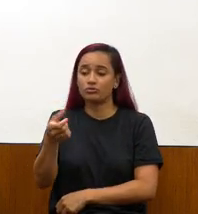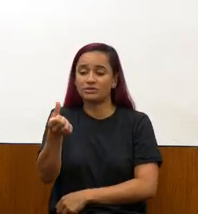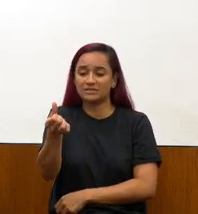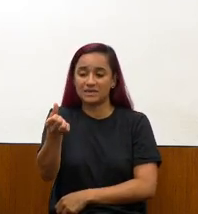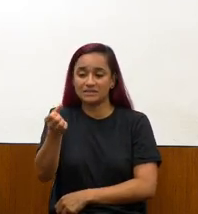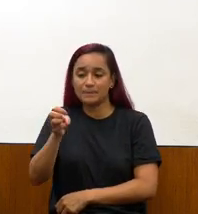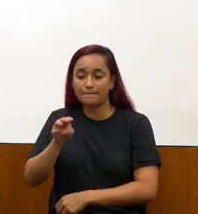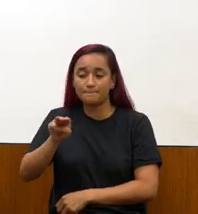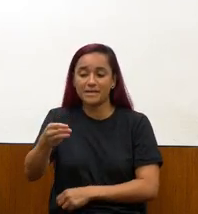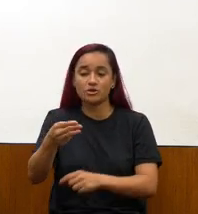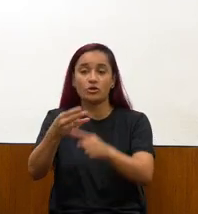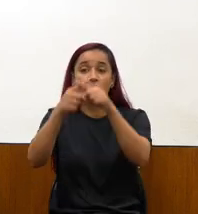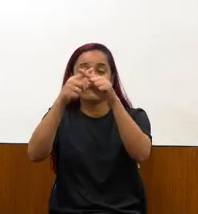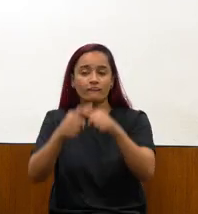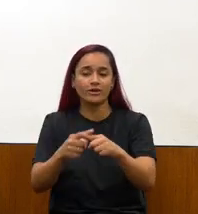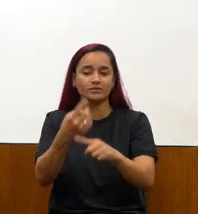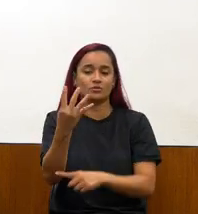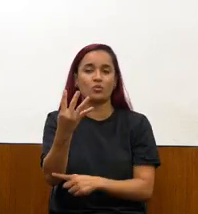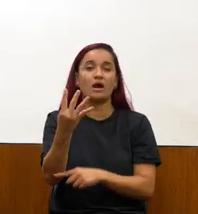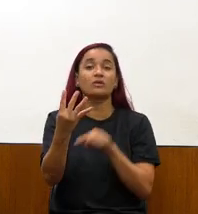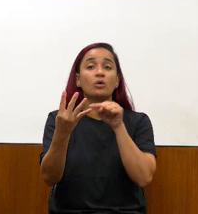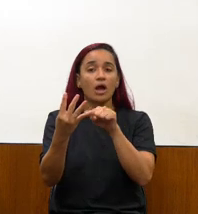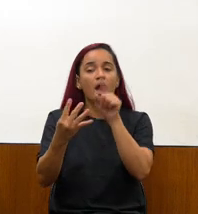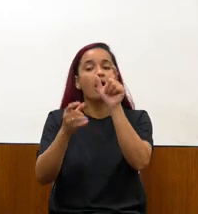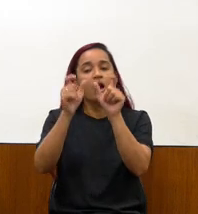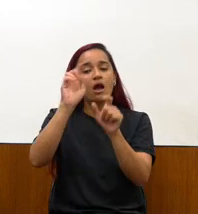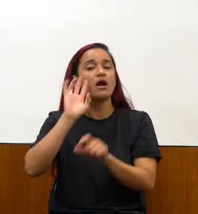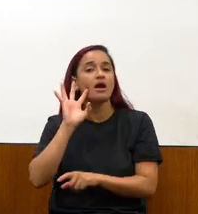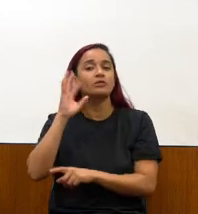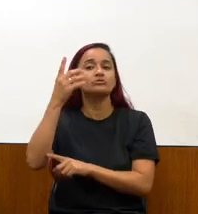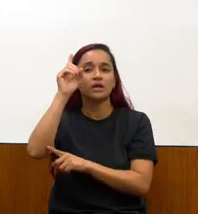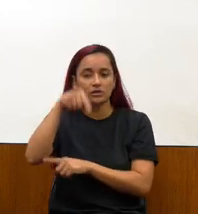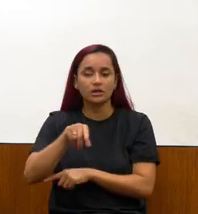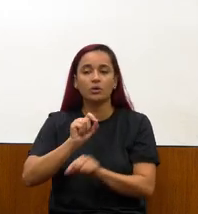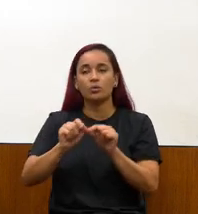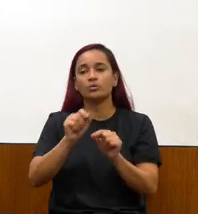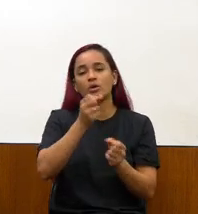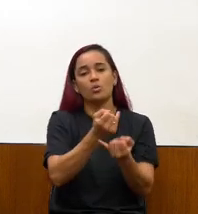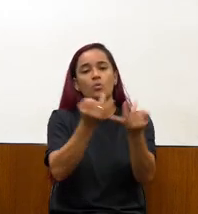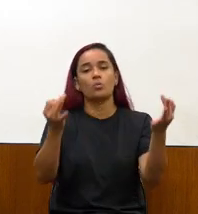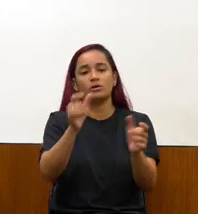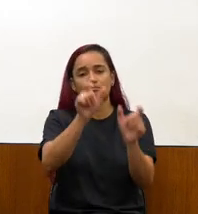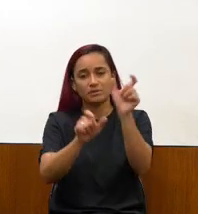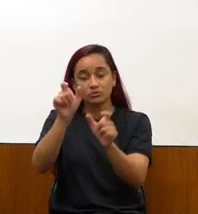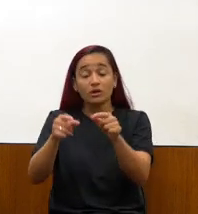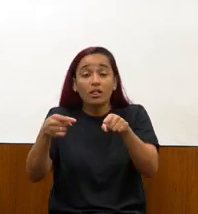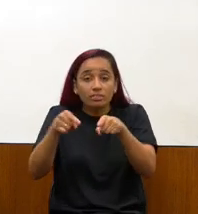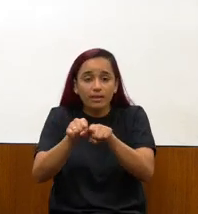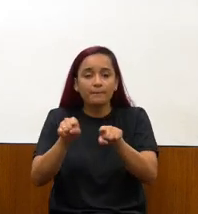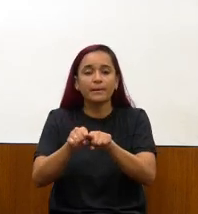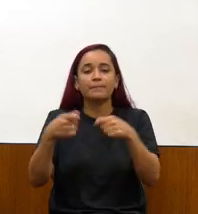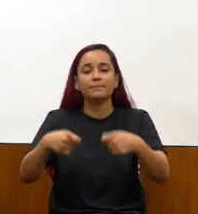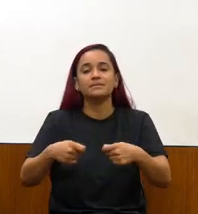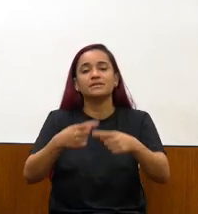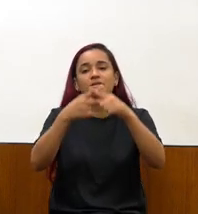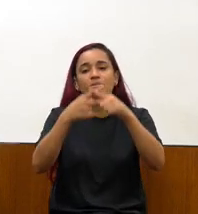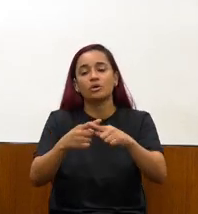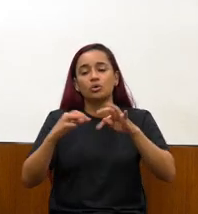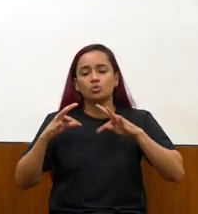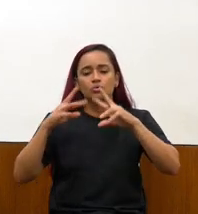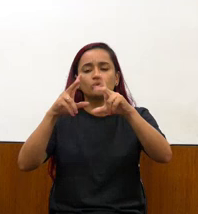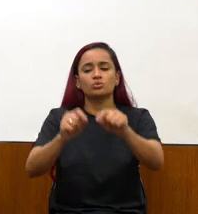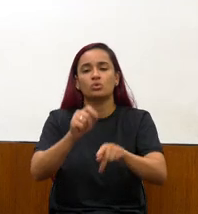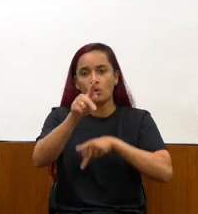o total de pessoas que estão sendo atingidas diretamente, mas a gente tem que multiplicar isso por toda a população brasileira que tem